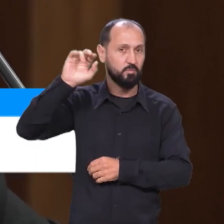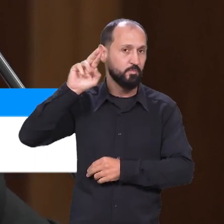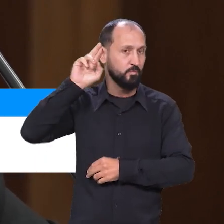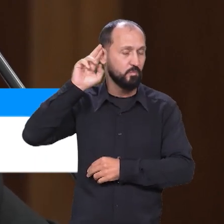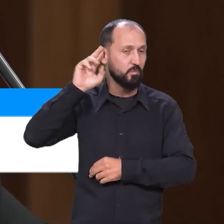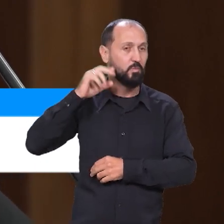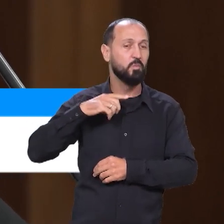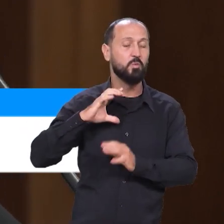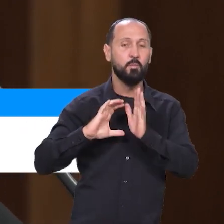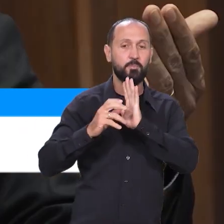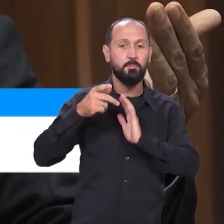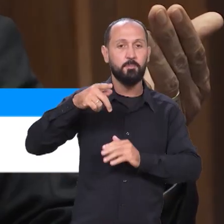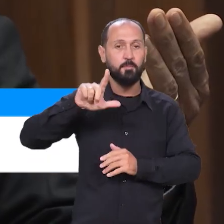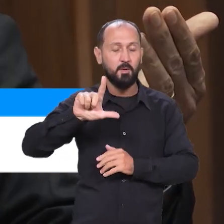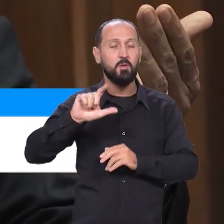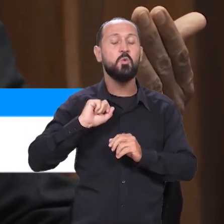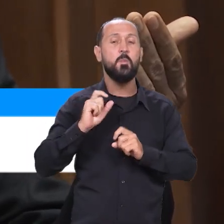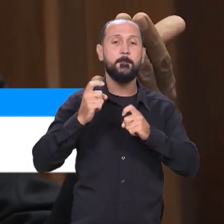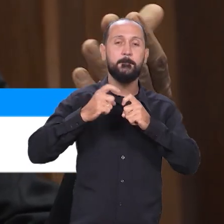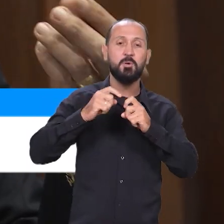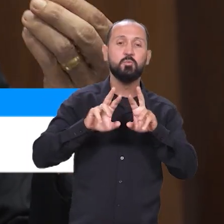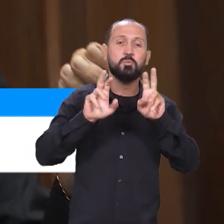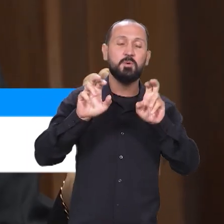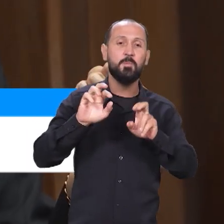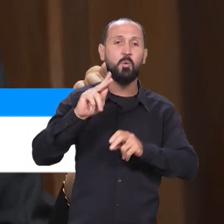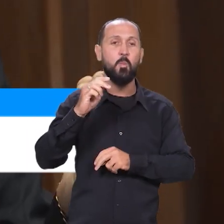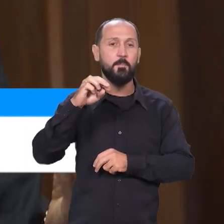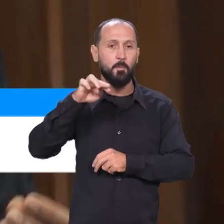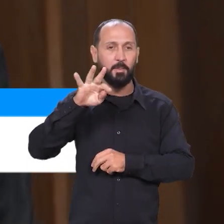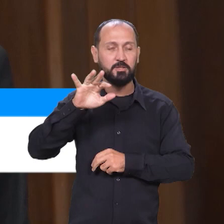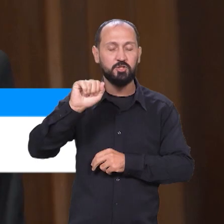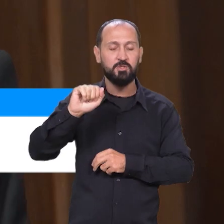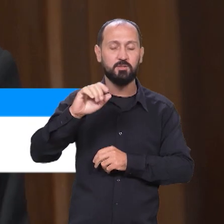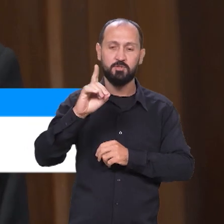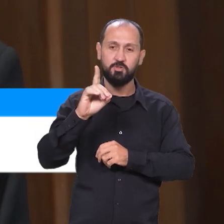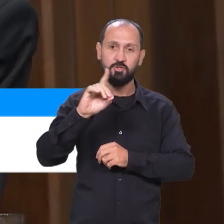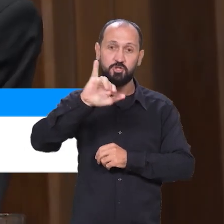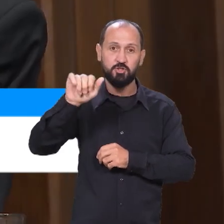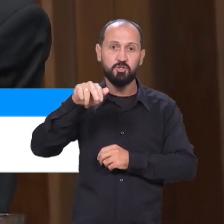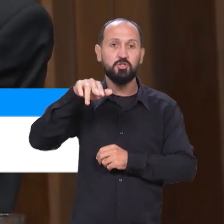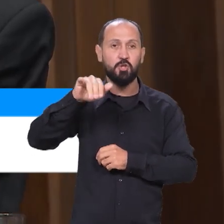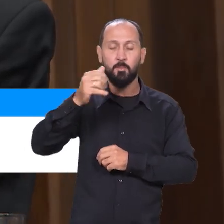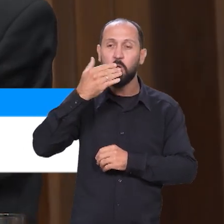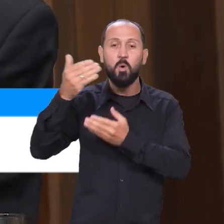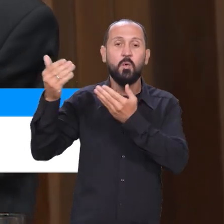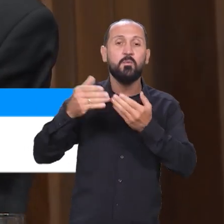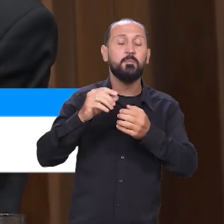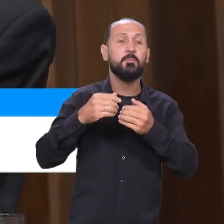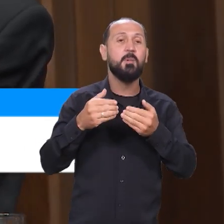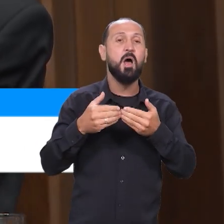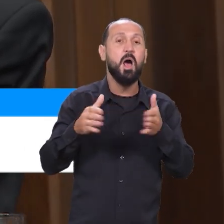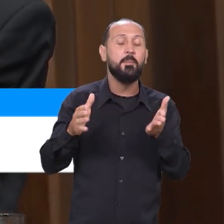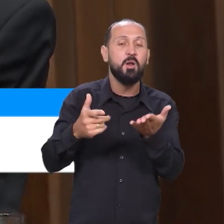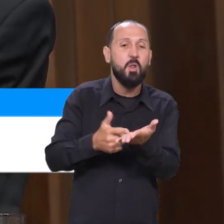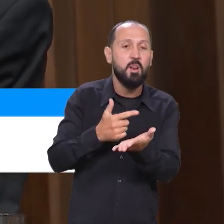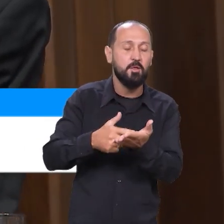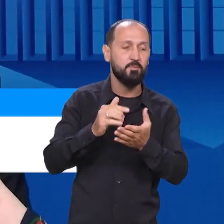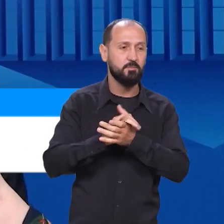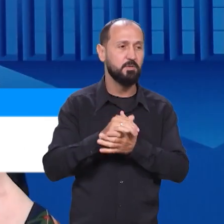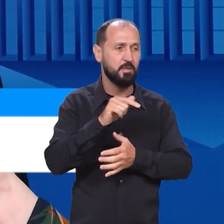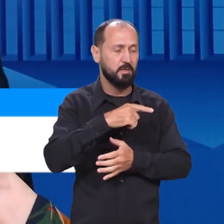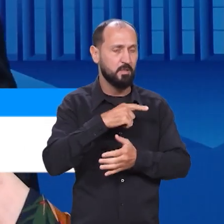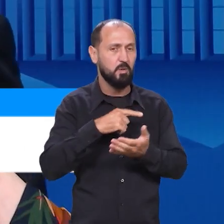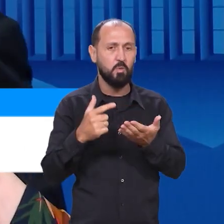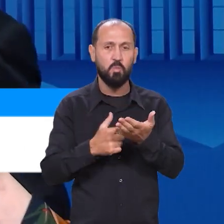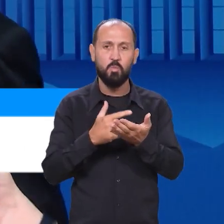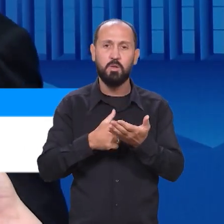João Henrique, do PL, o médico da área da homeopatia, Dr. Djalma Blanz, ocupou a tribuna para lançar seu novo livro. O